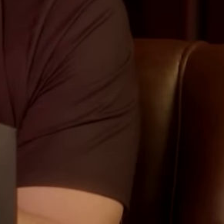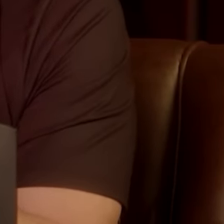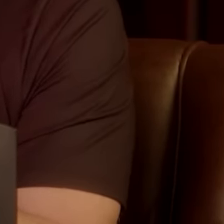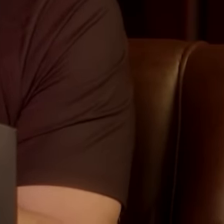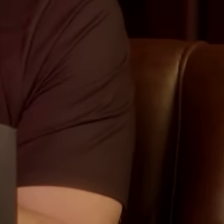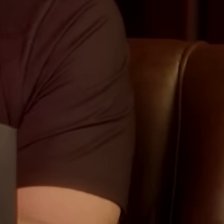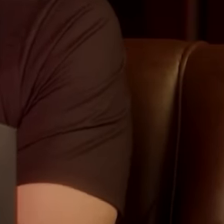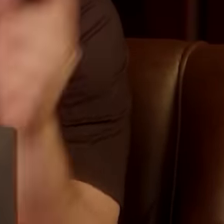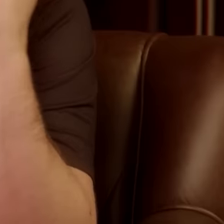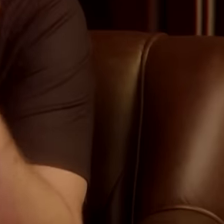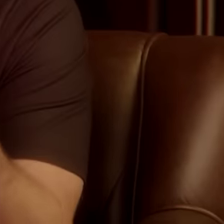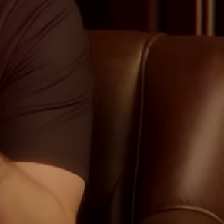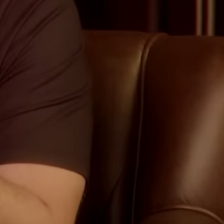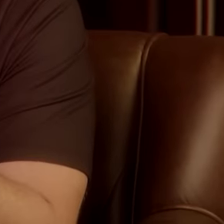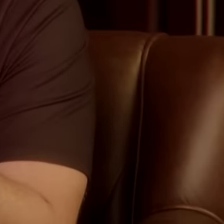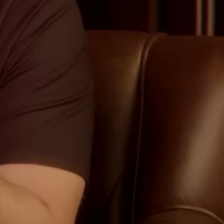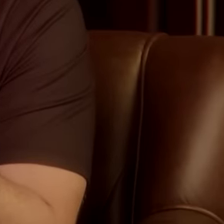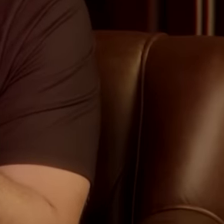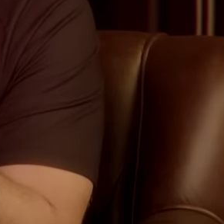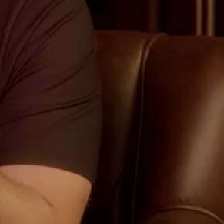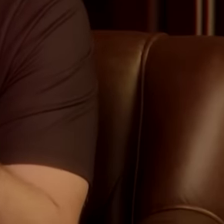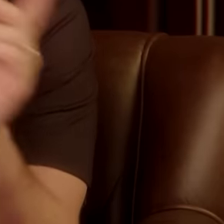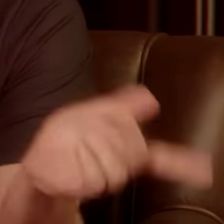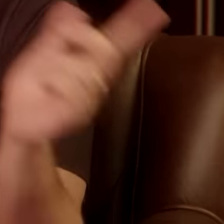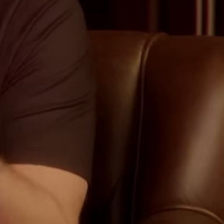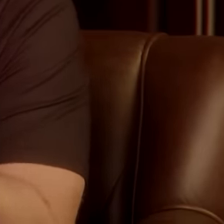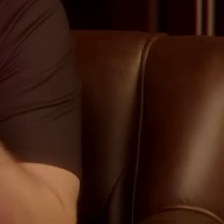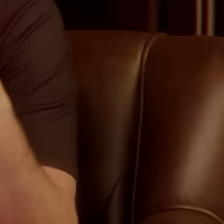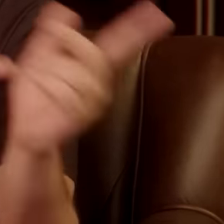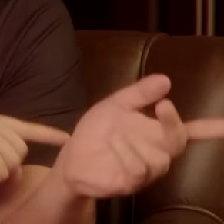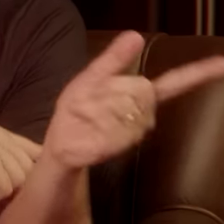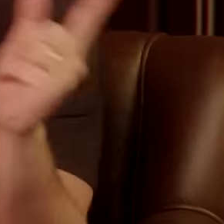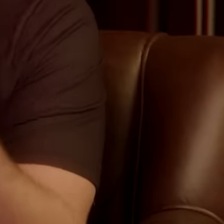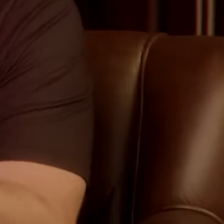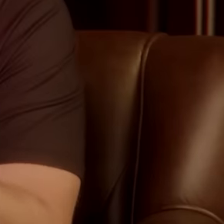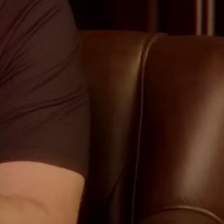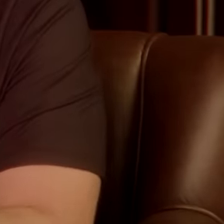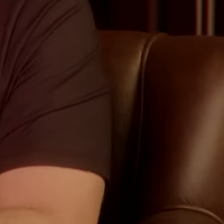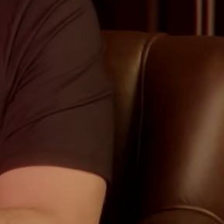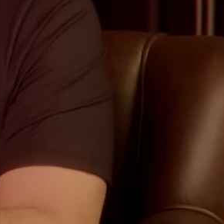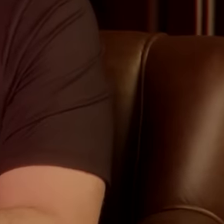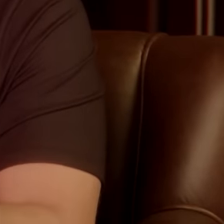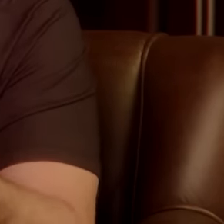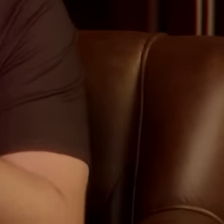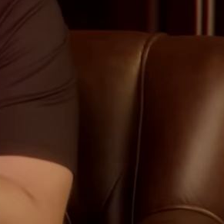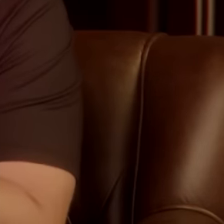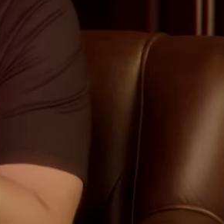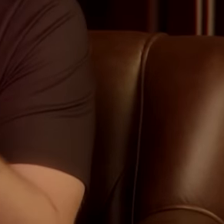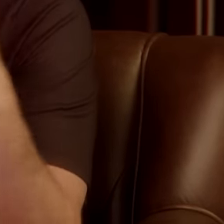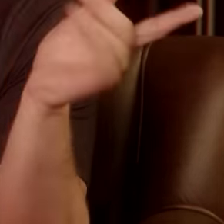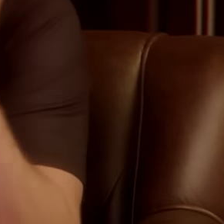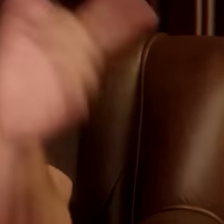esse conteúdo ele é gravado então se você quiser já ir para frente ah essa parte aqui tá chata essa parte aqui tá legal talvez a linha do tempo